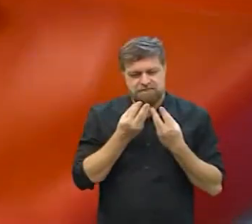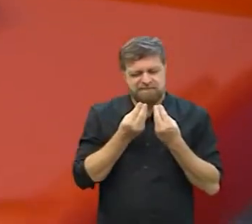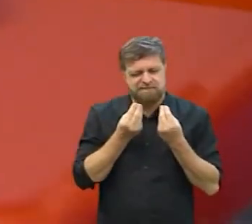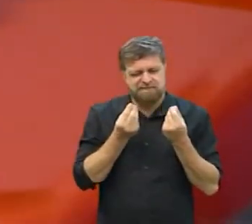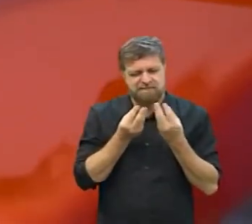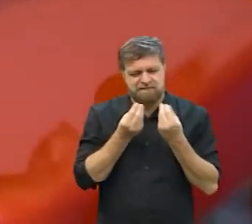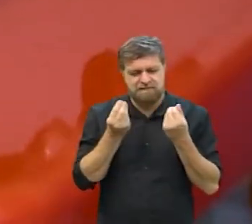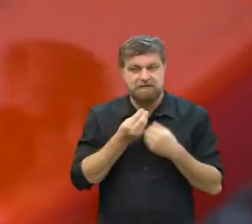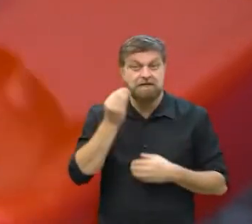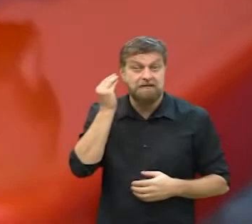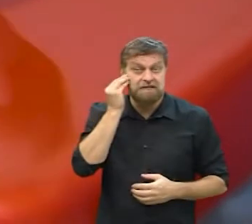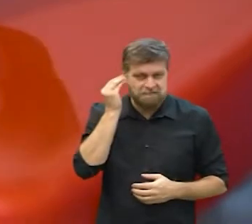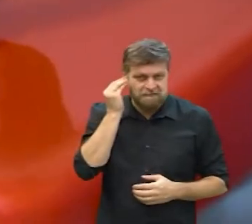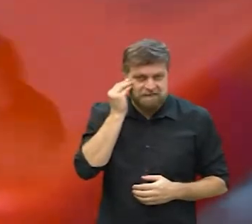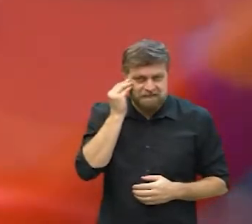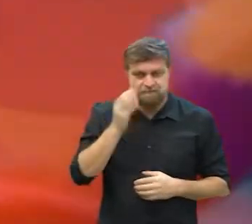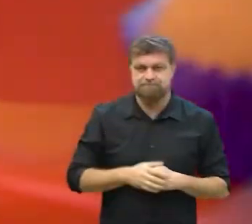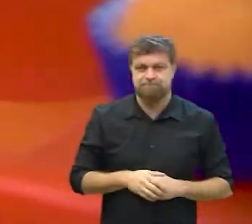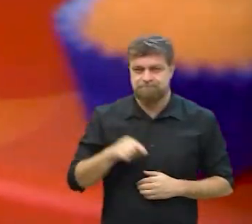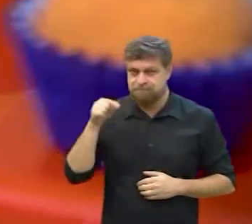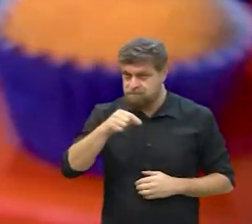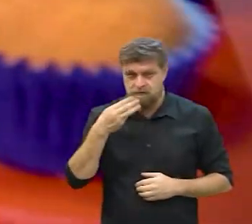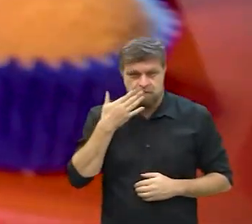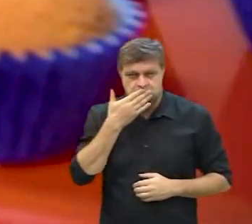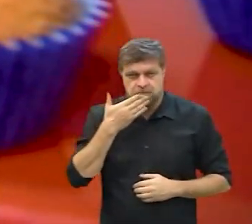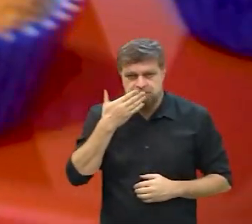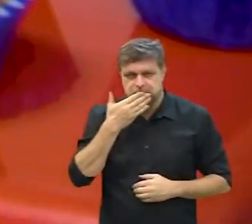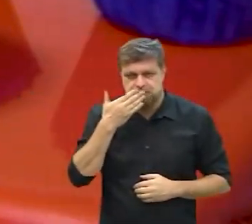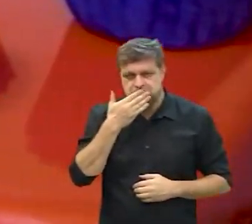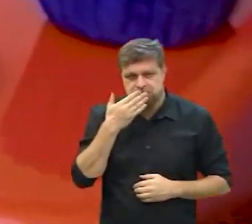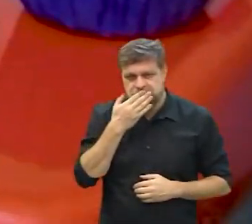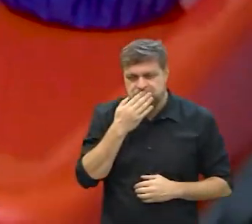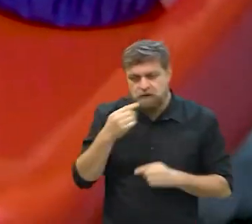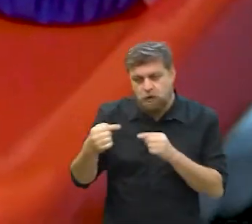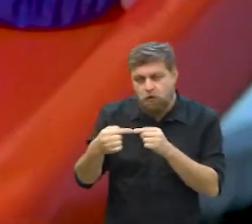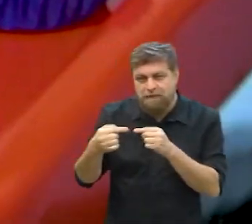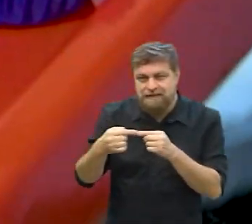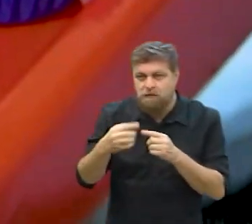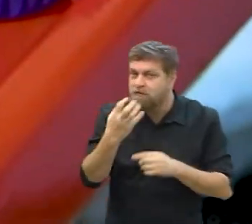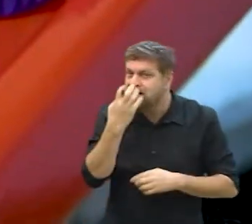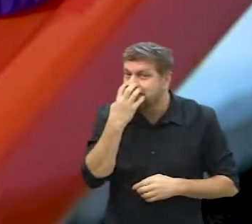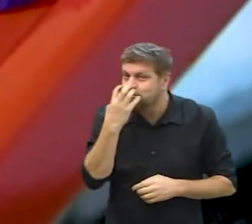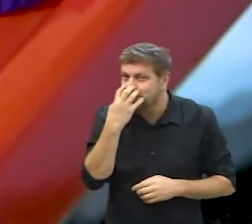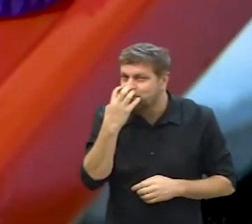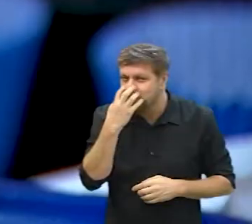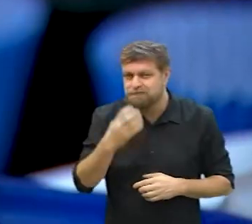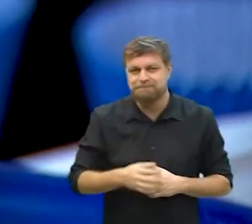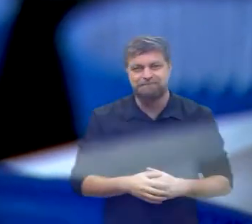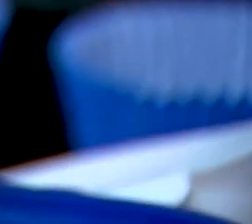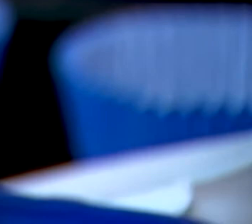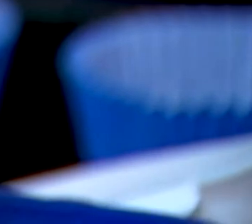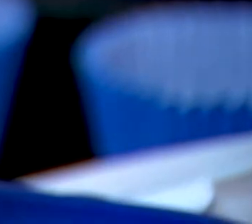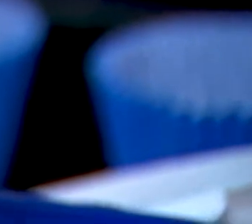Uma delícia que dá até vontade de provar. Mas estes doces aí são apenas para os animais.